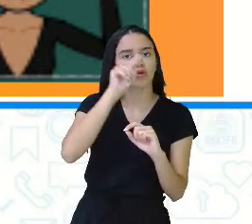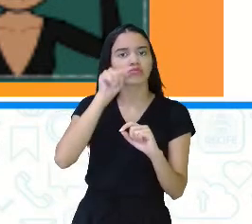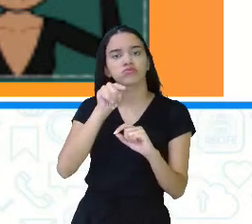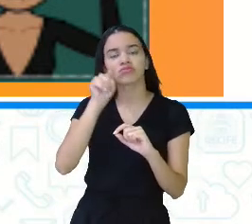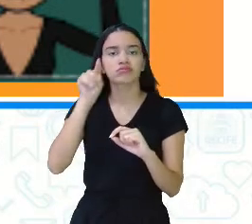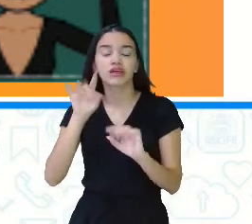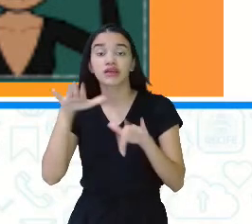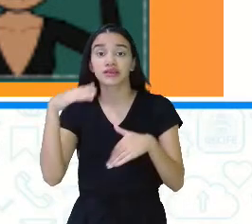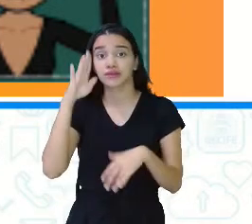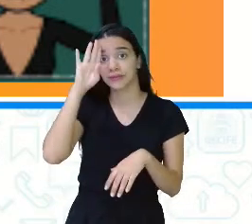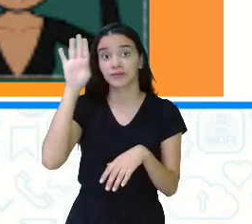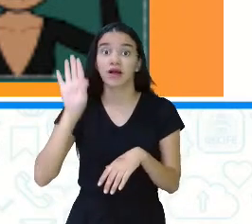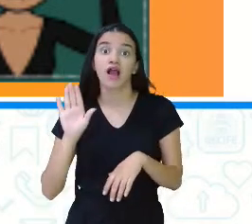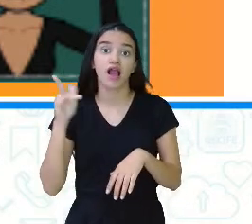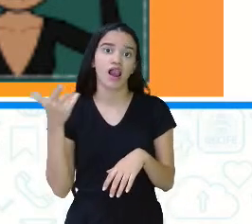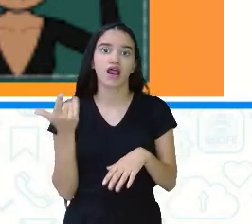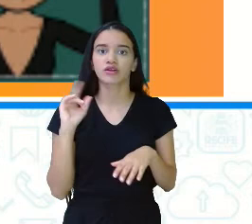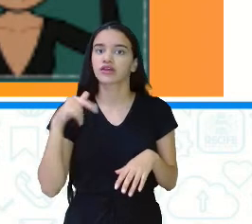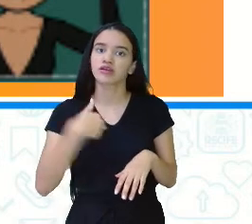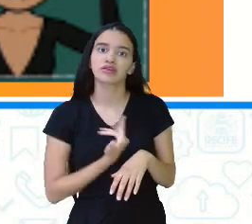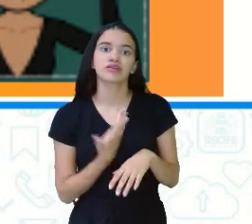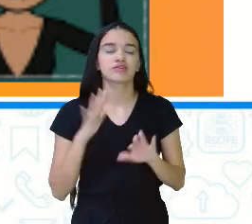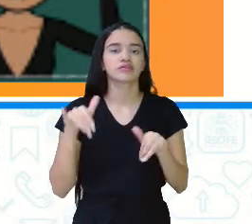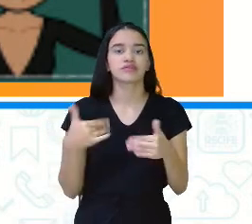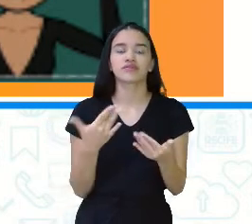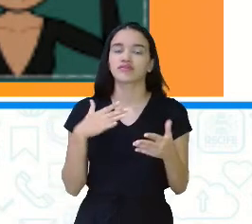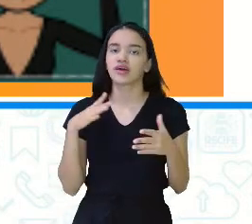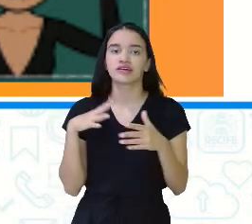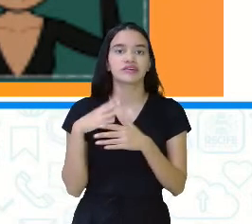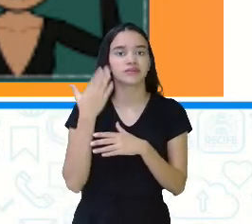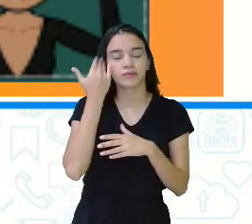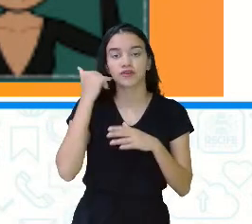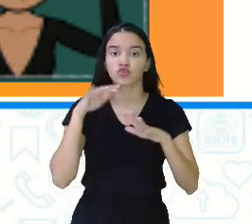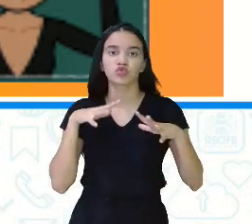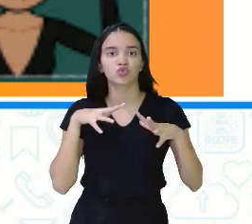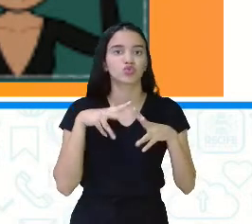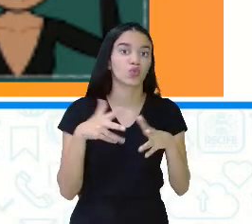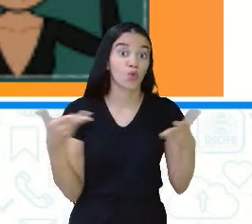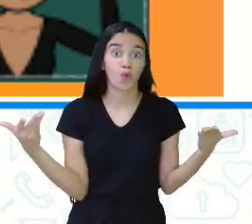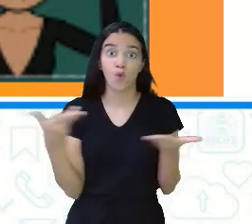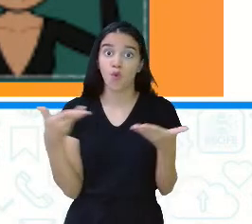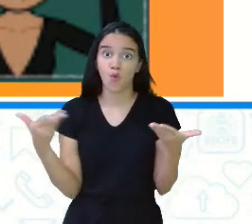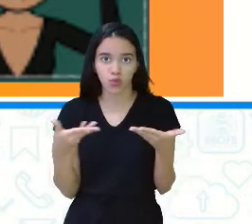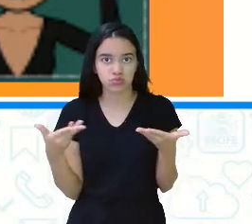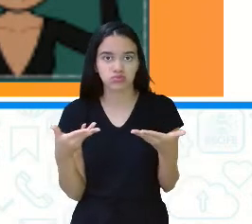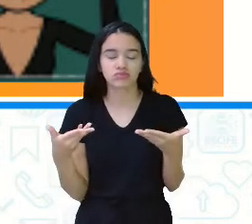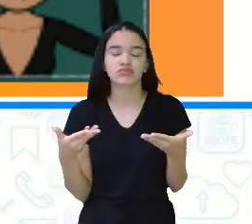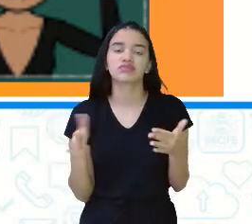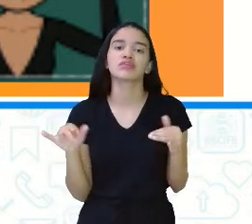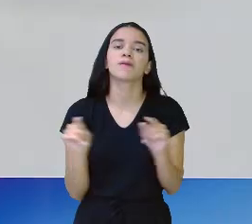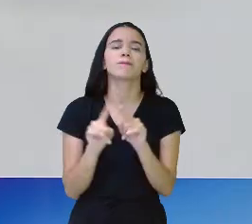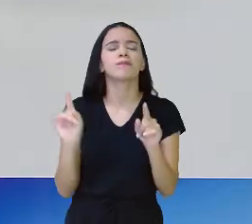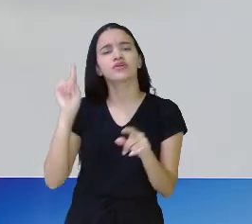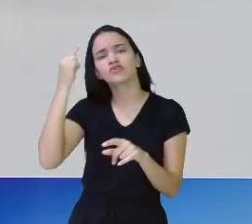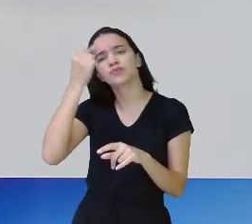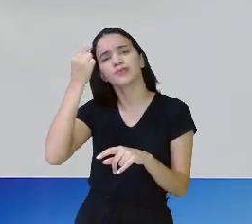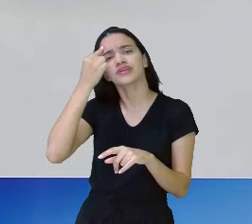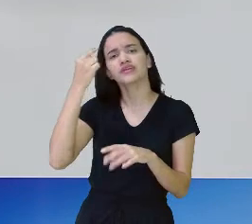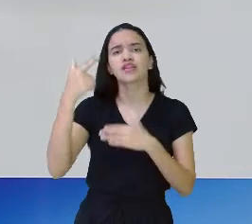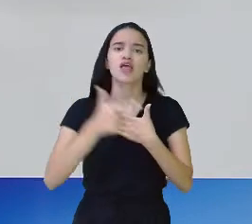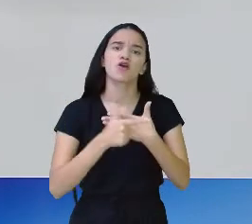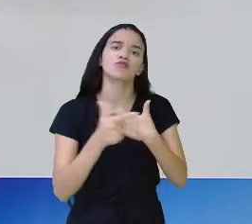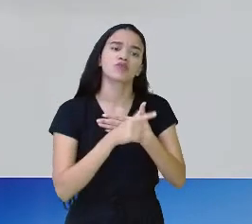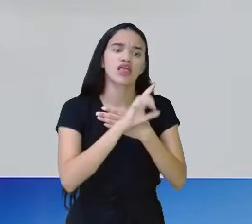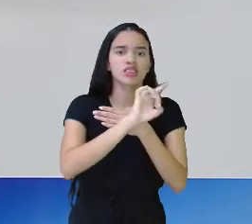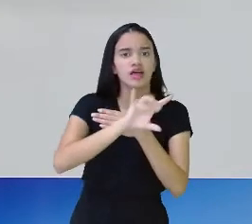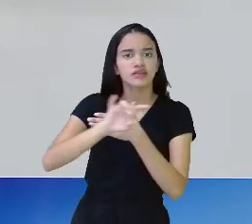os principais, né? Claro que a gente não vai vencer todos os sinais de pontuação hoje, são bastantes, e vamos pensar na função dele